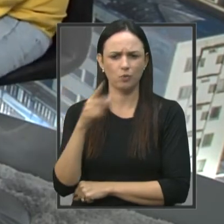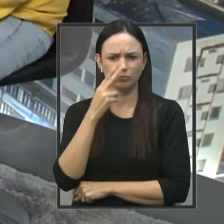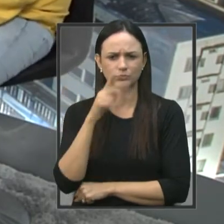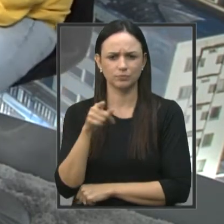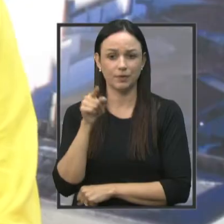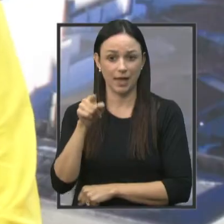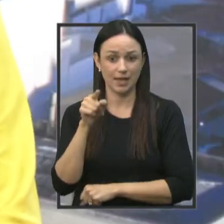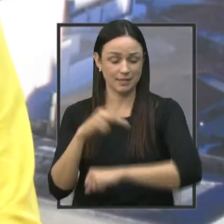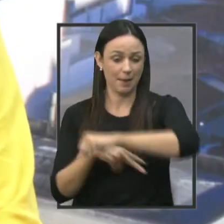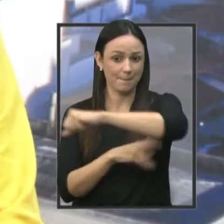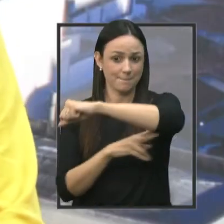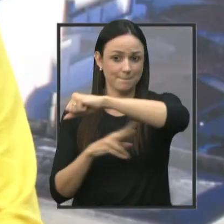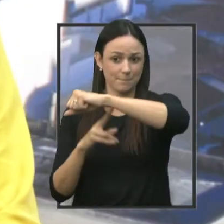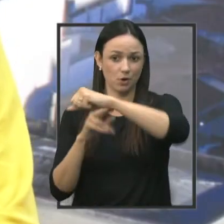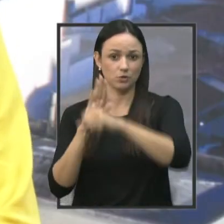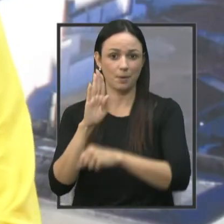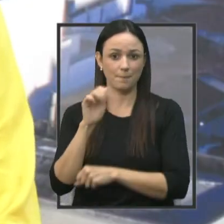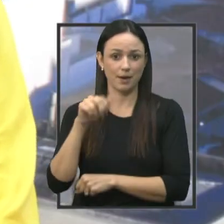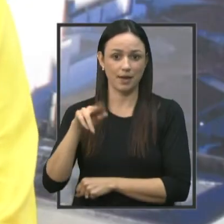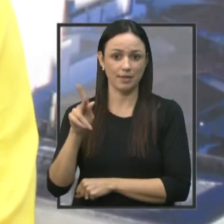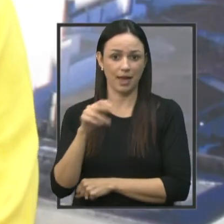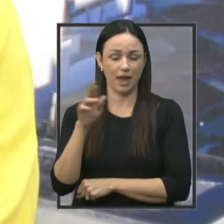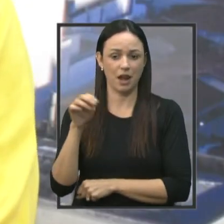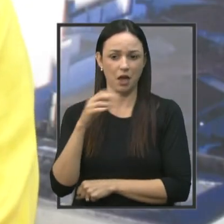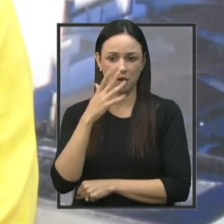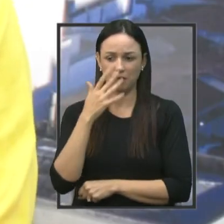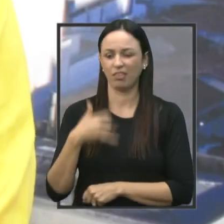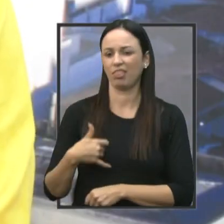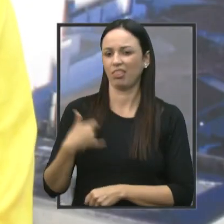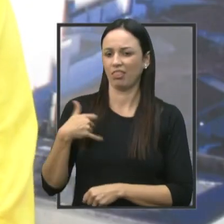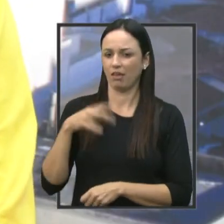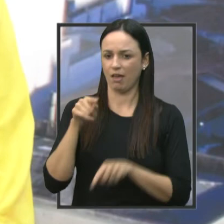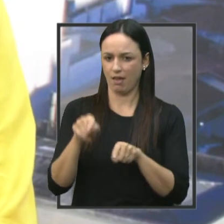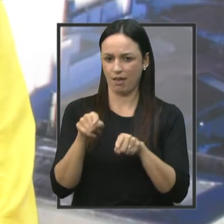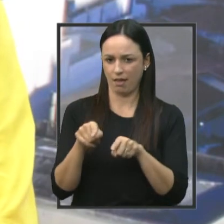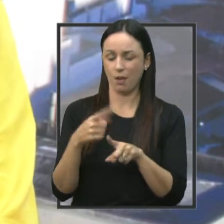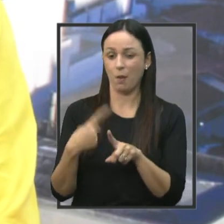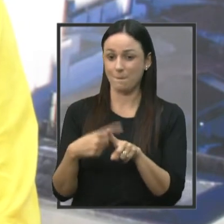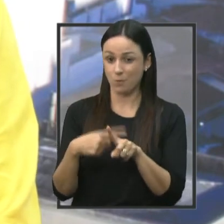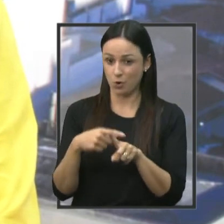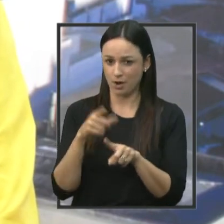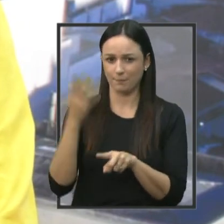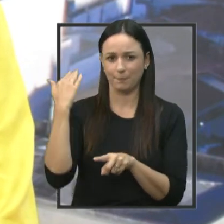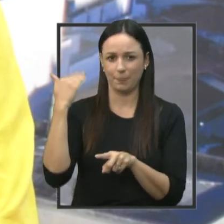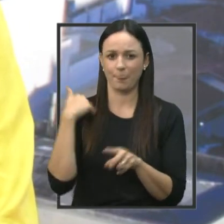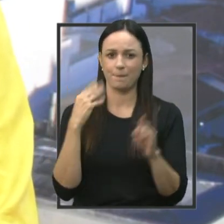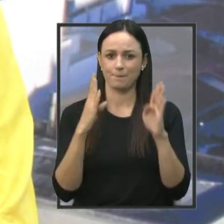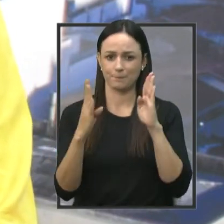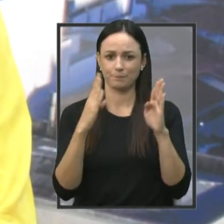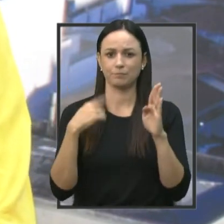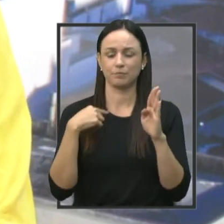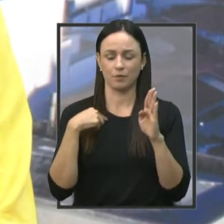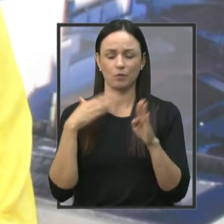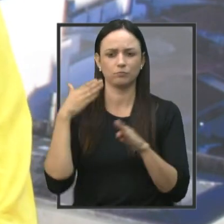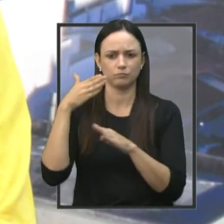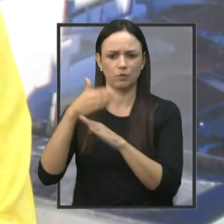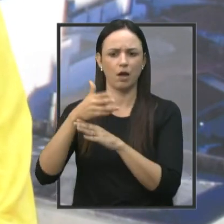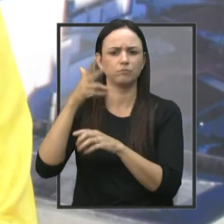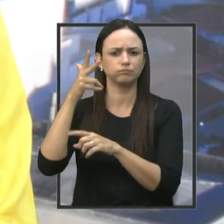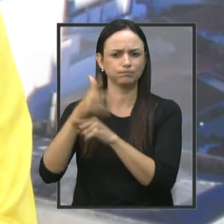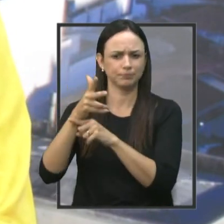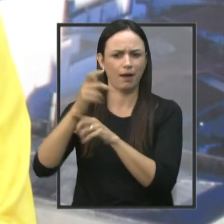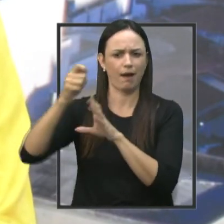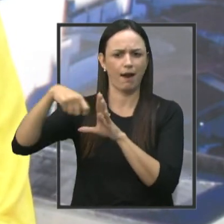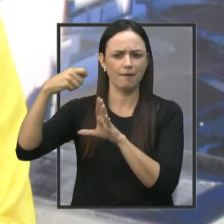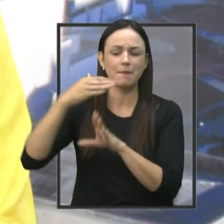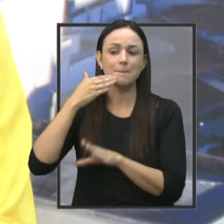ponte do Banharão, tem vereador que se gaba com ela. No mandato passado, eu fui gravar essa ponte, pedindo a